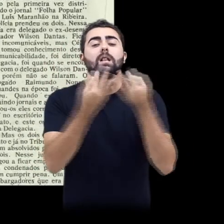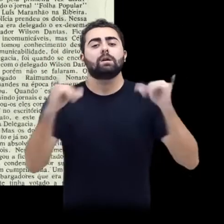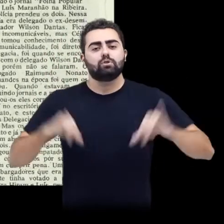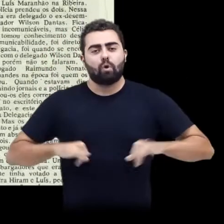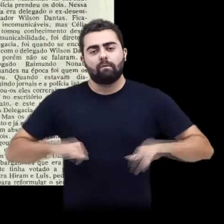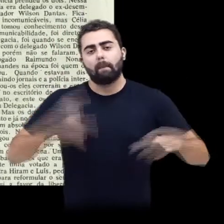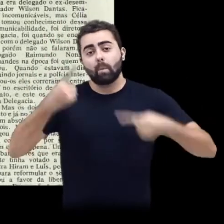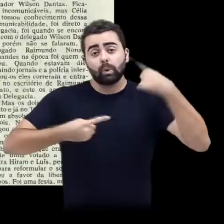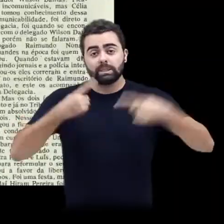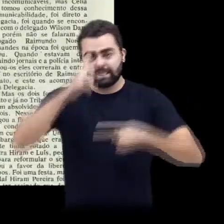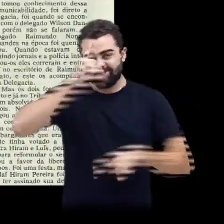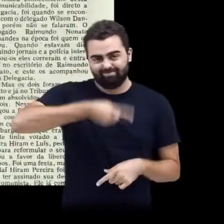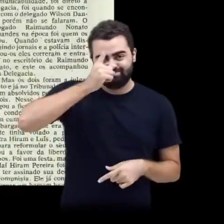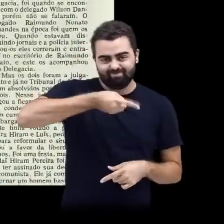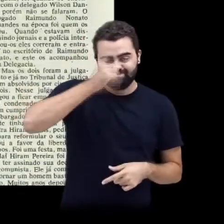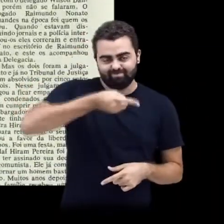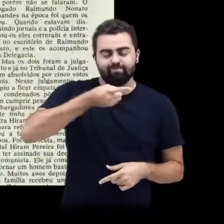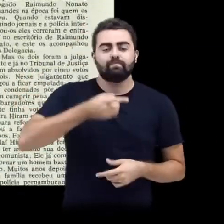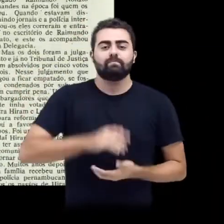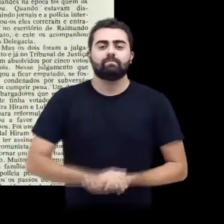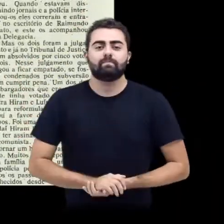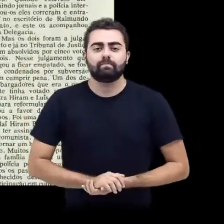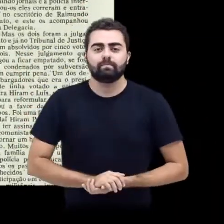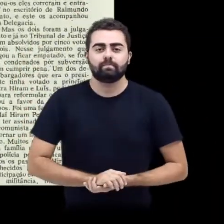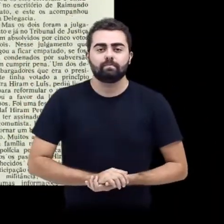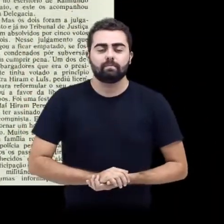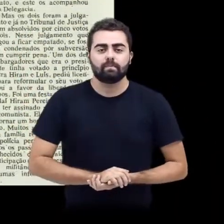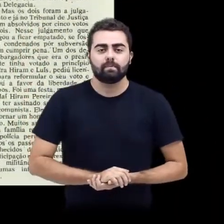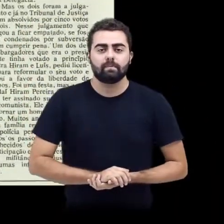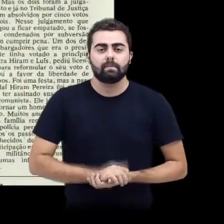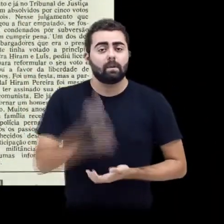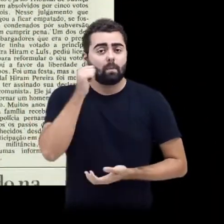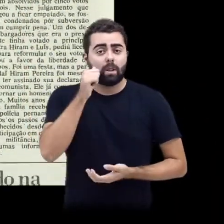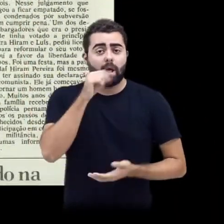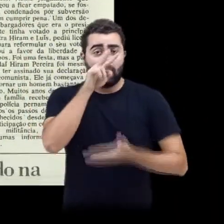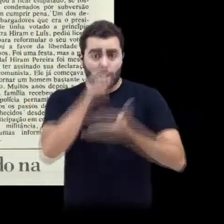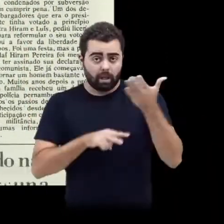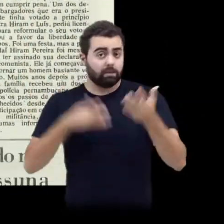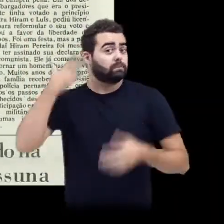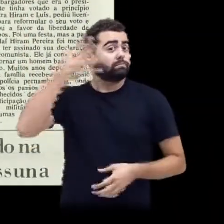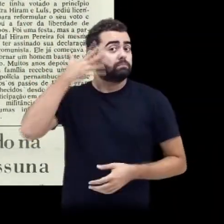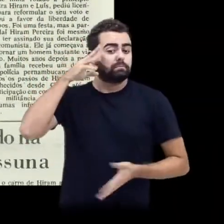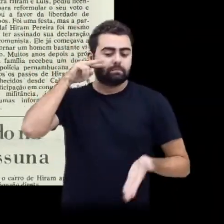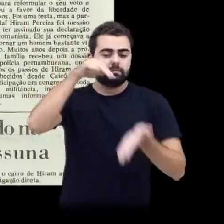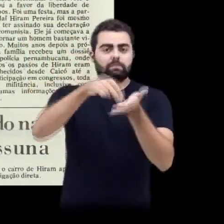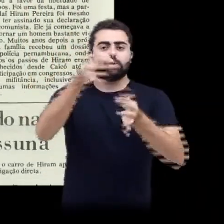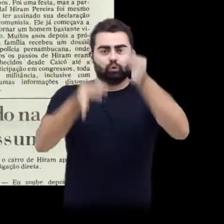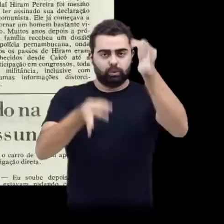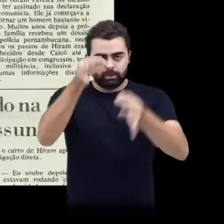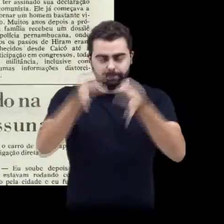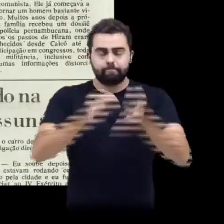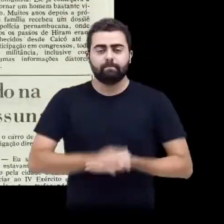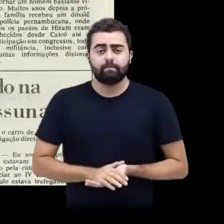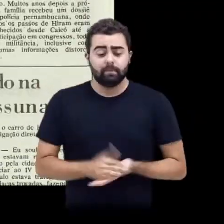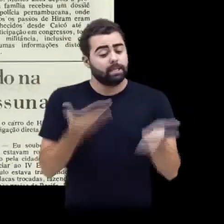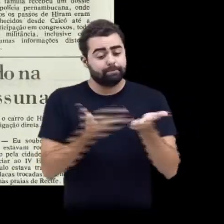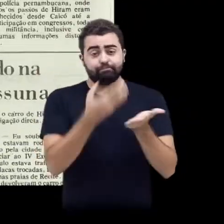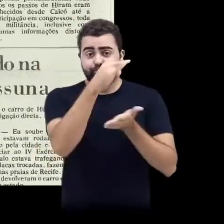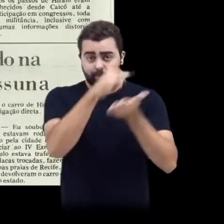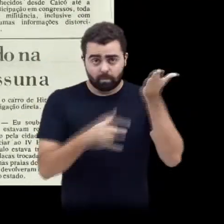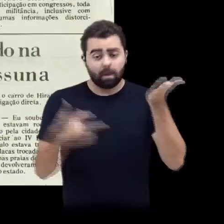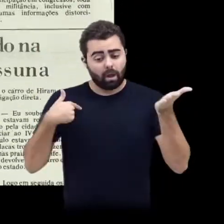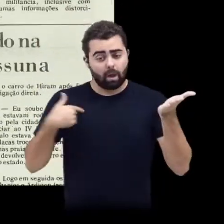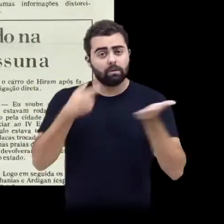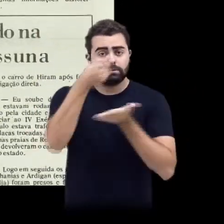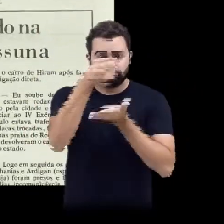da ditadura. Ania lê sua sustentação oral feita no tribunal. Como documentam os autos, sou autora e recorrida